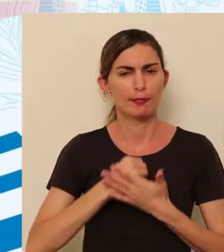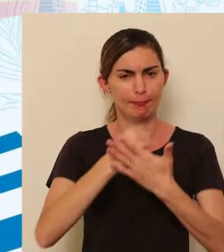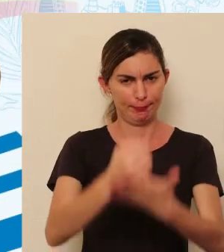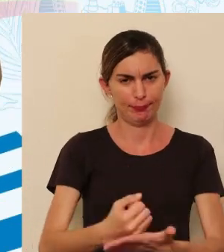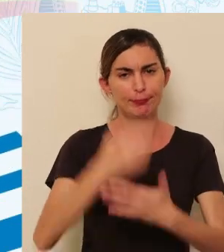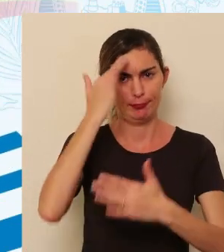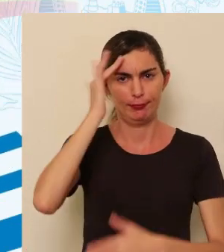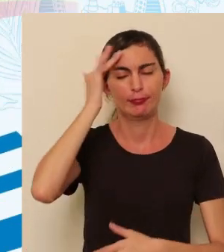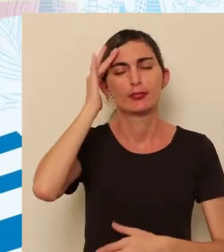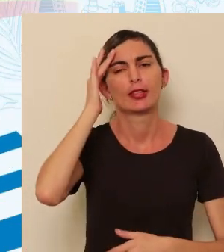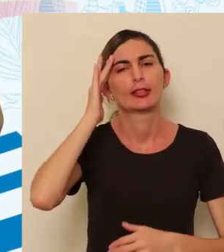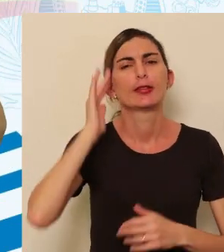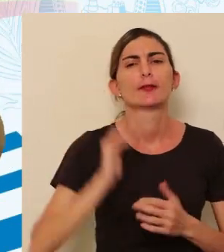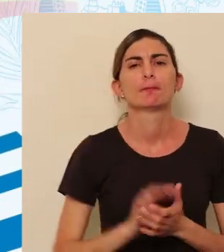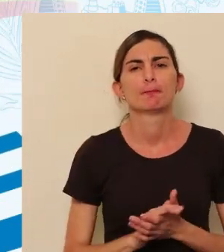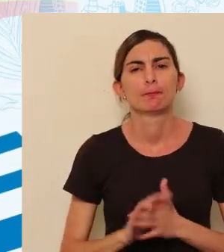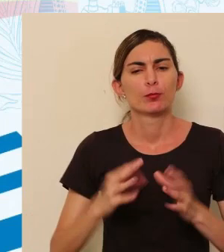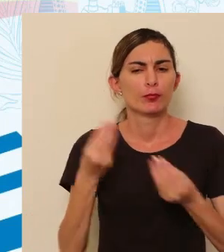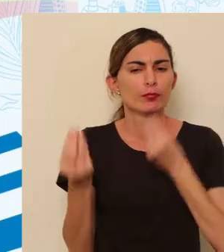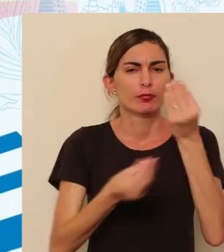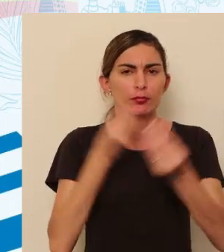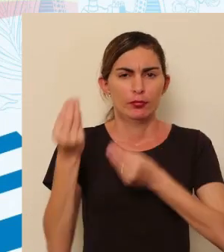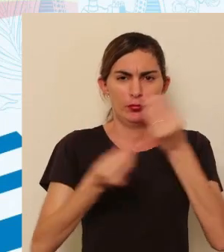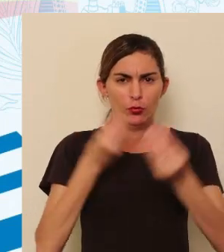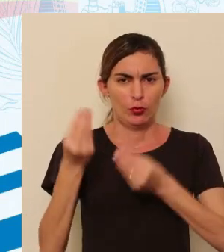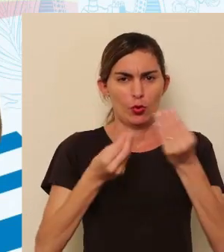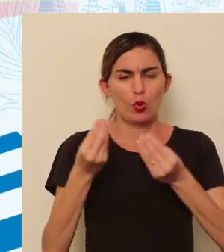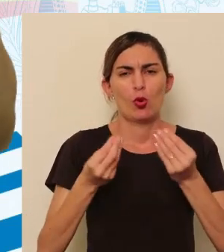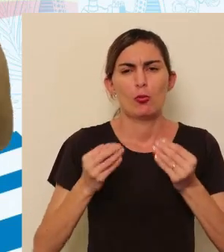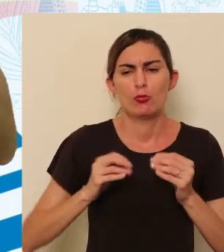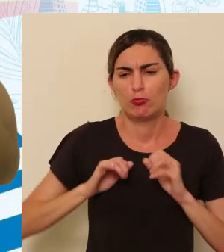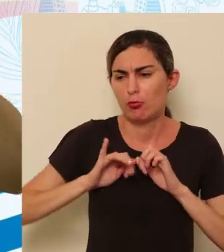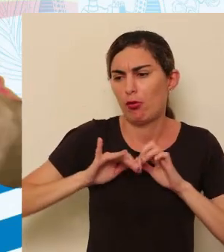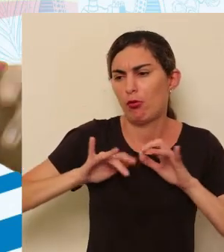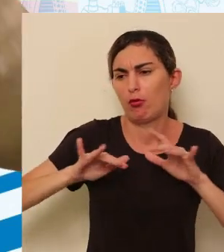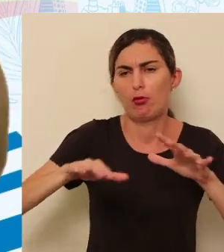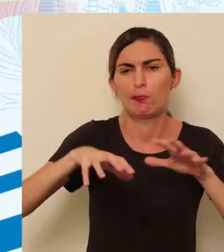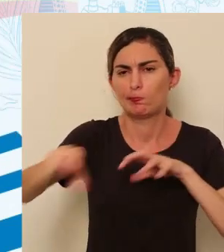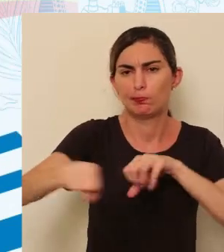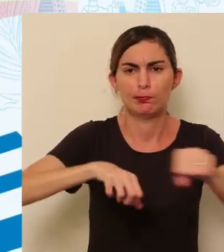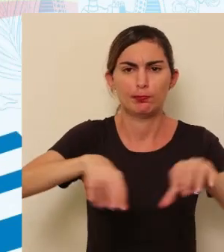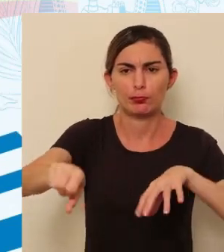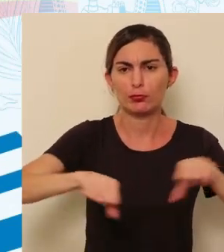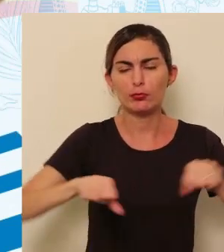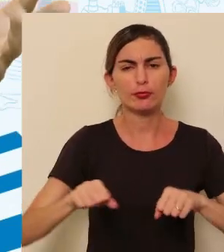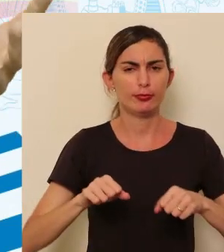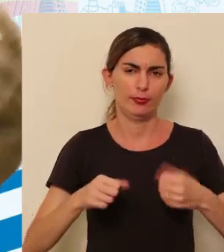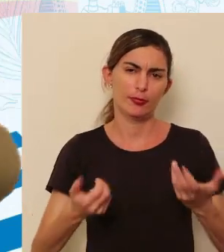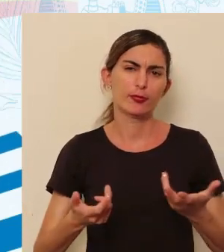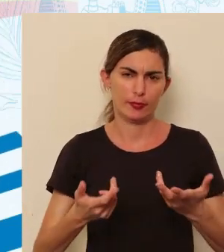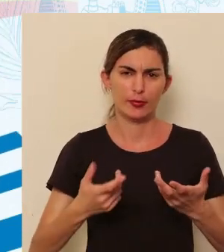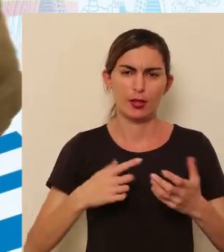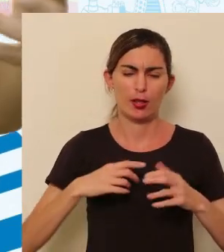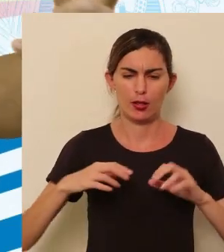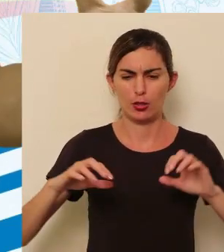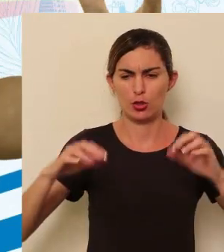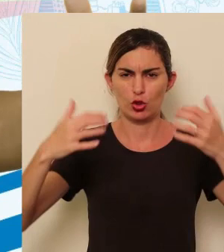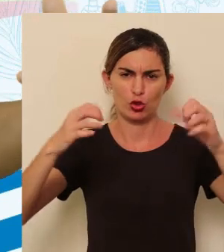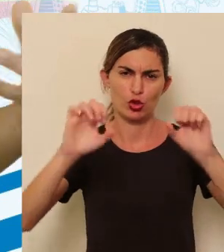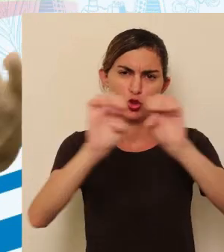vai ajudar-nos a entender como se deu essa invasão, essa ocupação e, de certa forma,